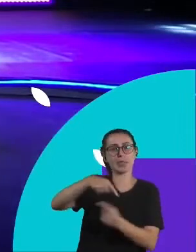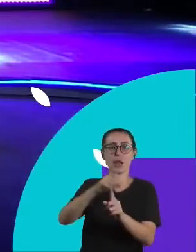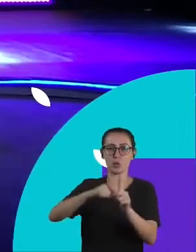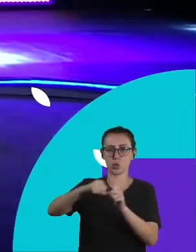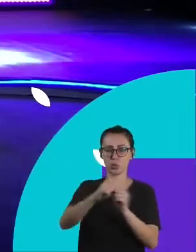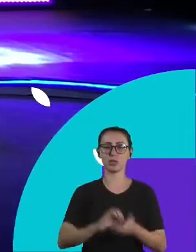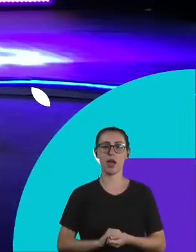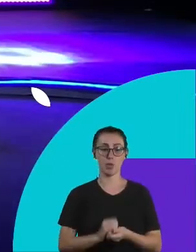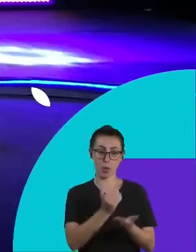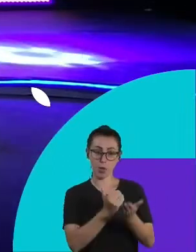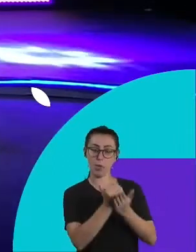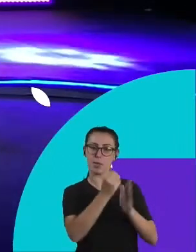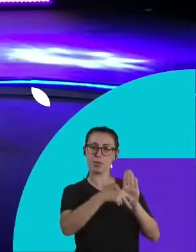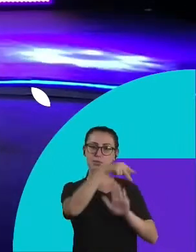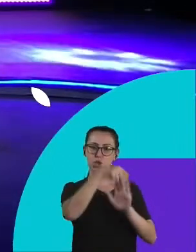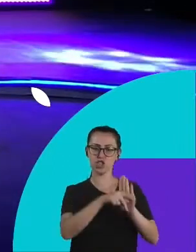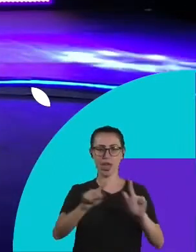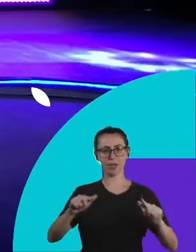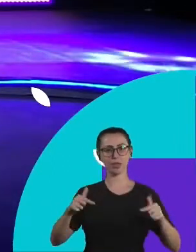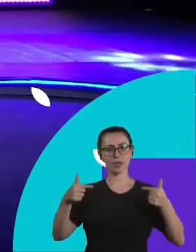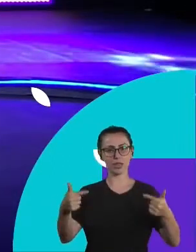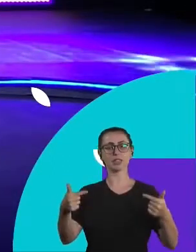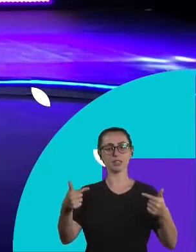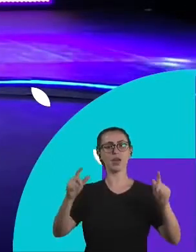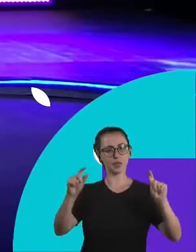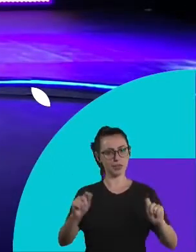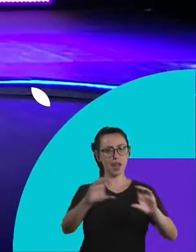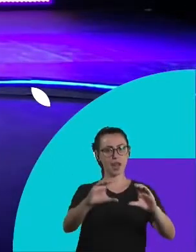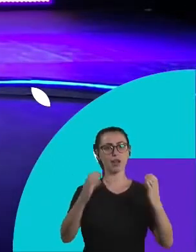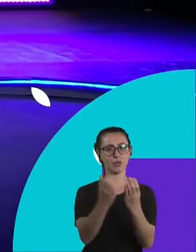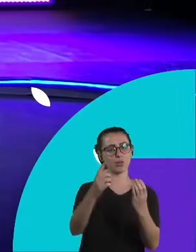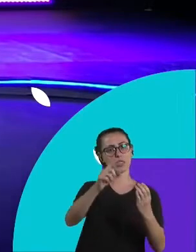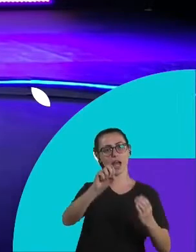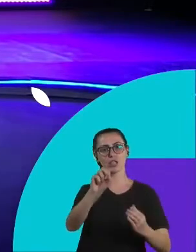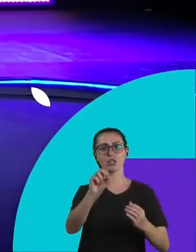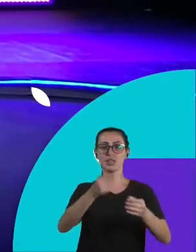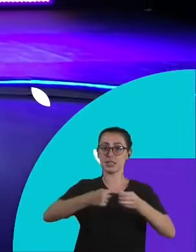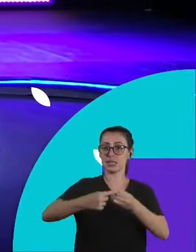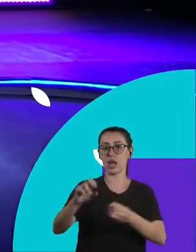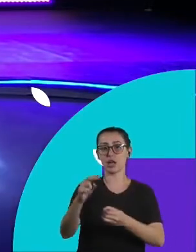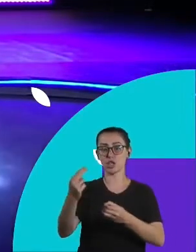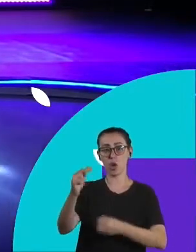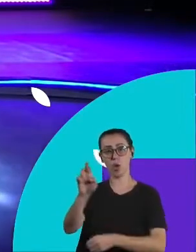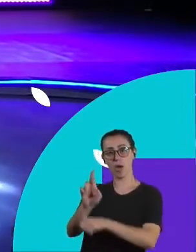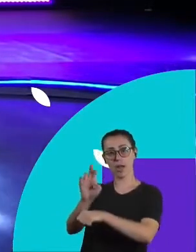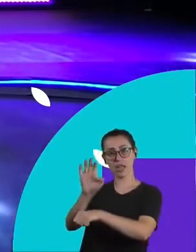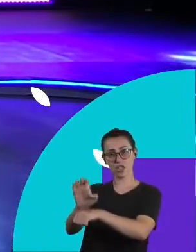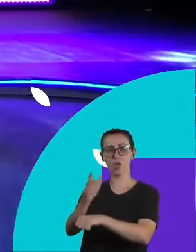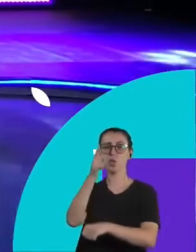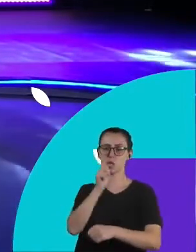iniciativas, programas e ações que permitam uma comunidade, cidade ou região se desenvolver de maneira